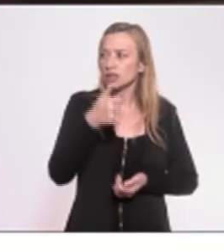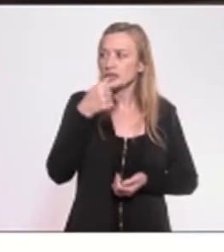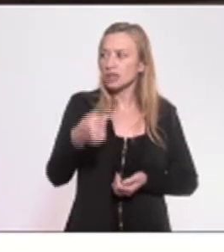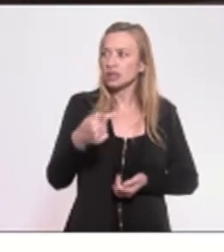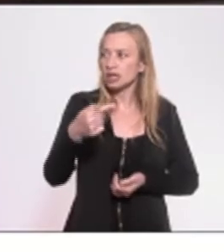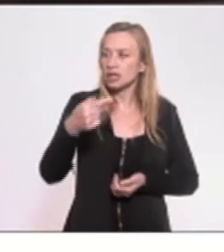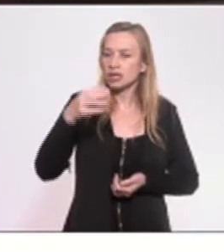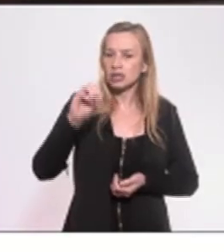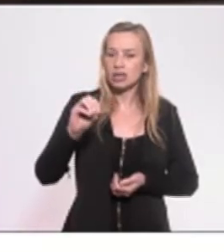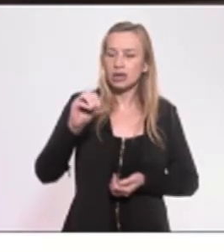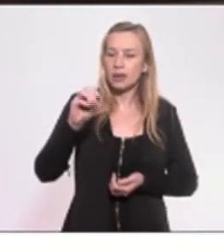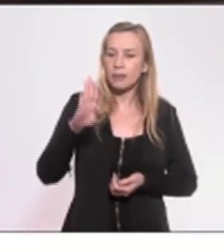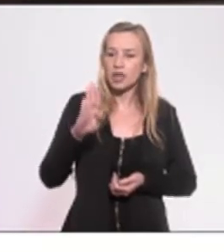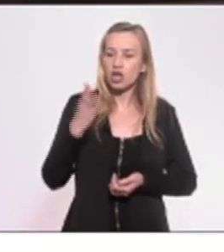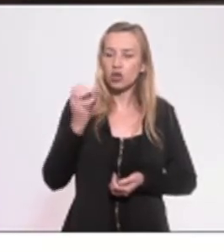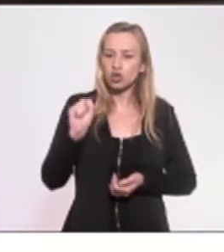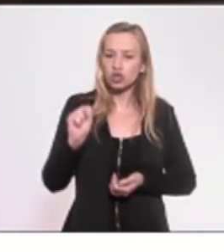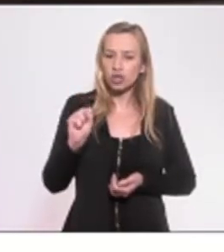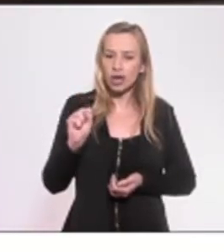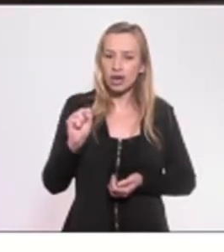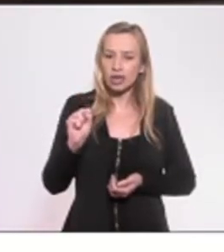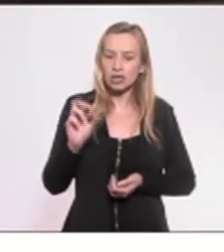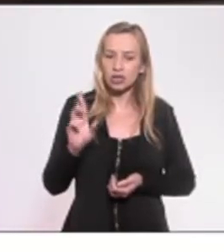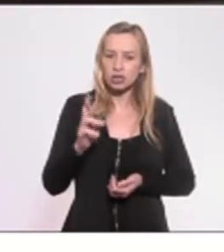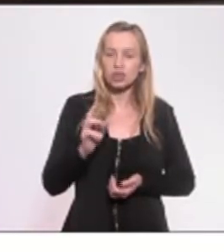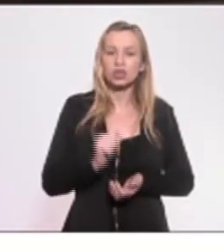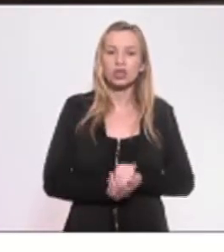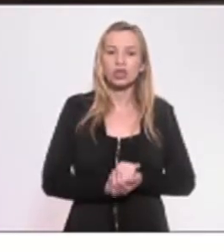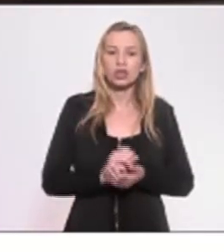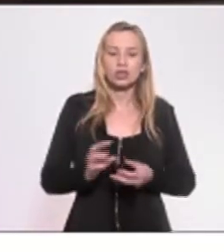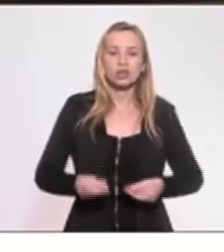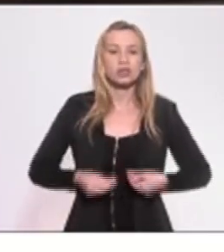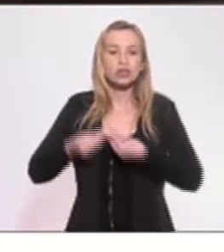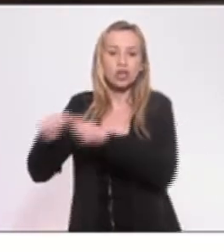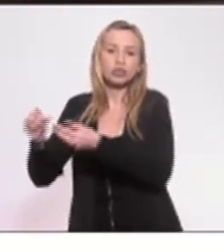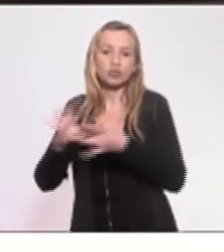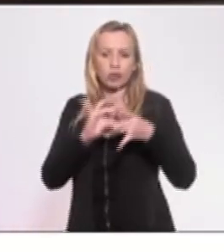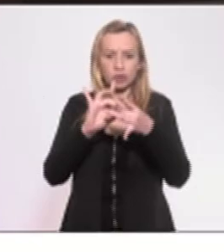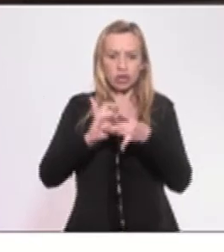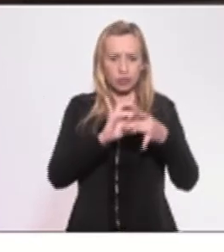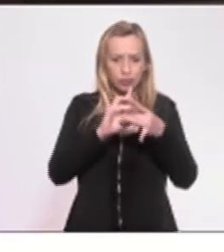170 bilhões de reais. É o que a gente transfere para a União.